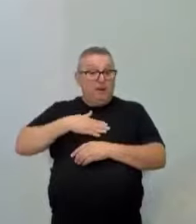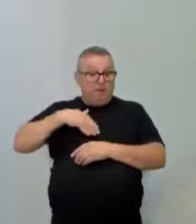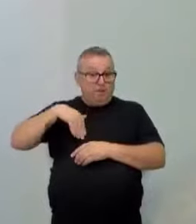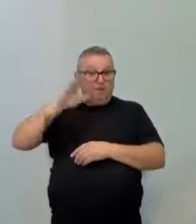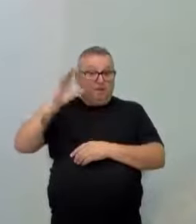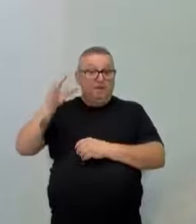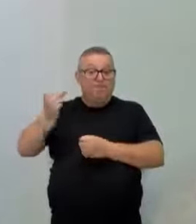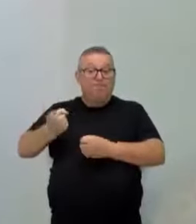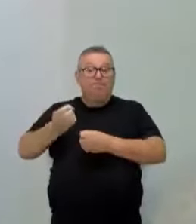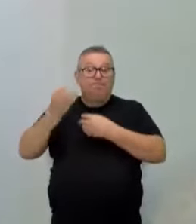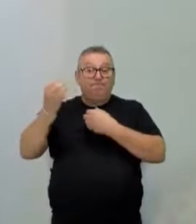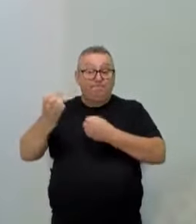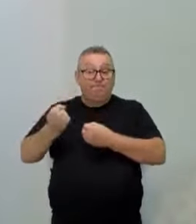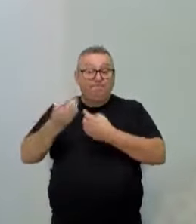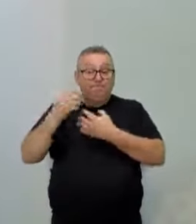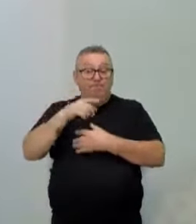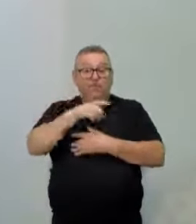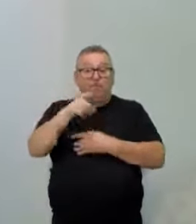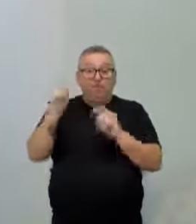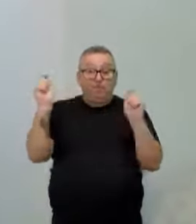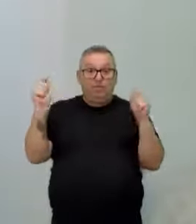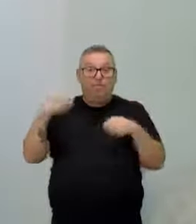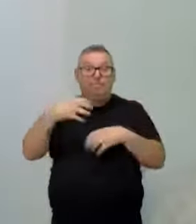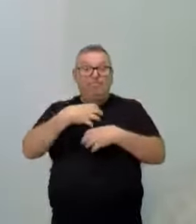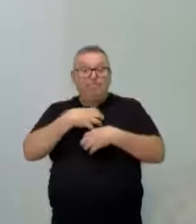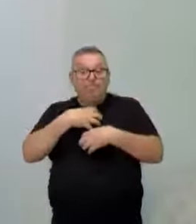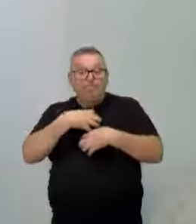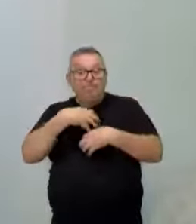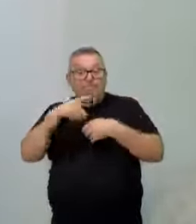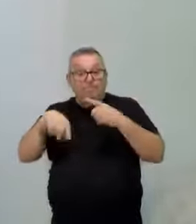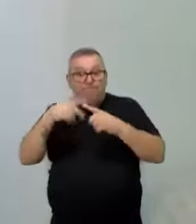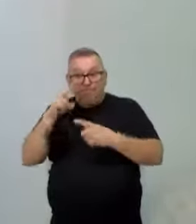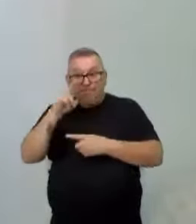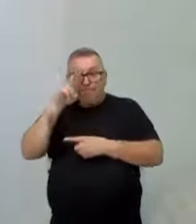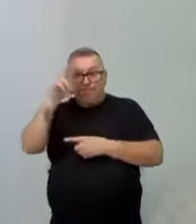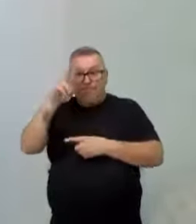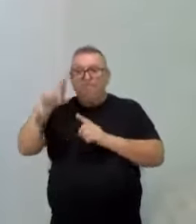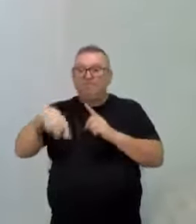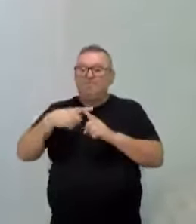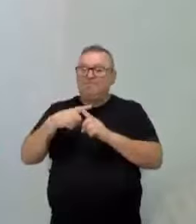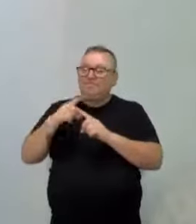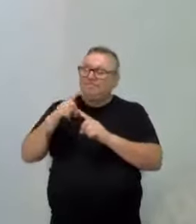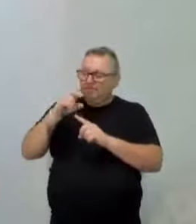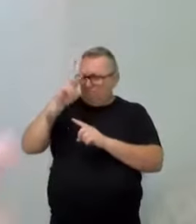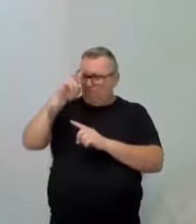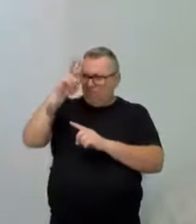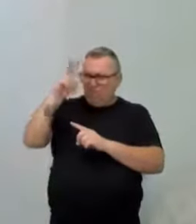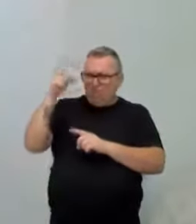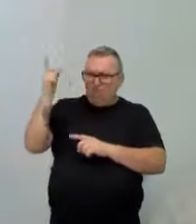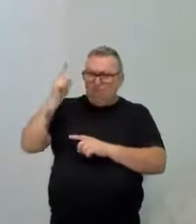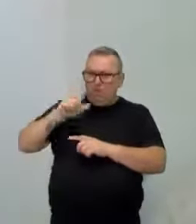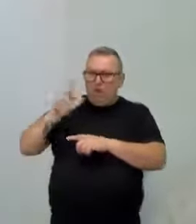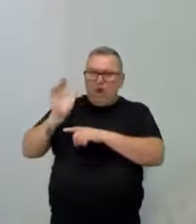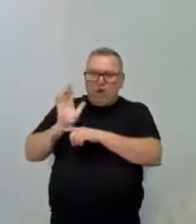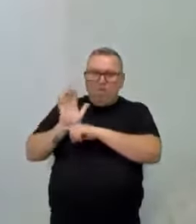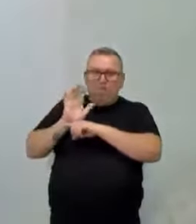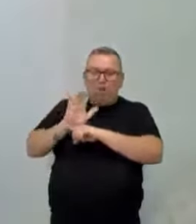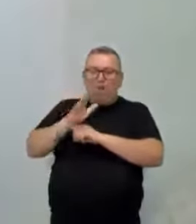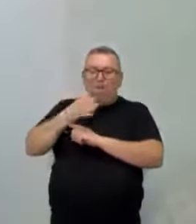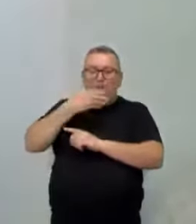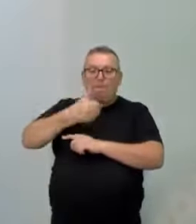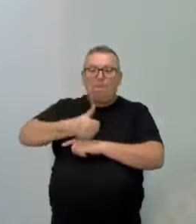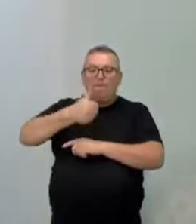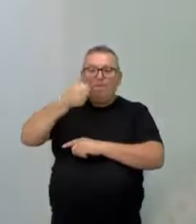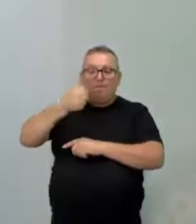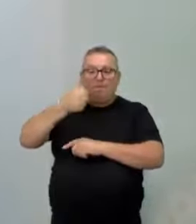mais informações, para que vocês pudessem se sentir mais fortes, mais potentes, para poder apoiar